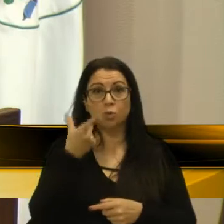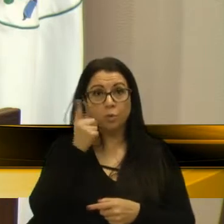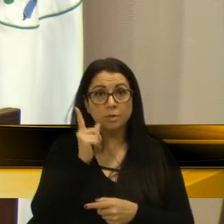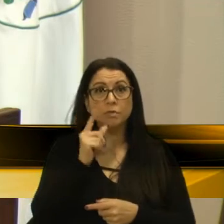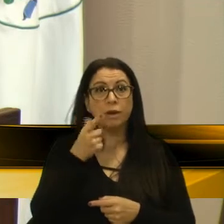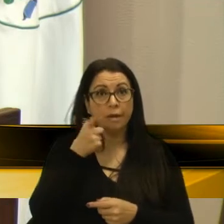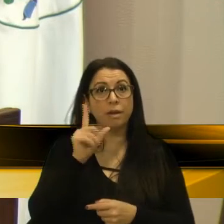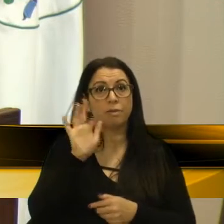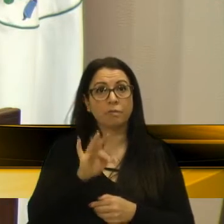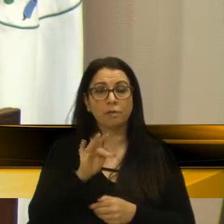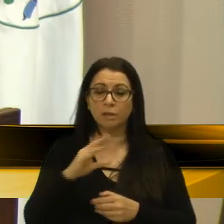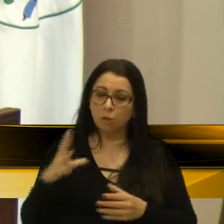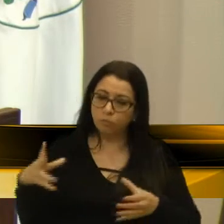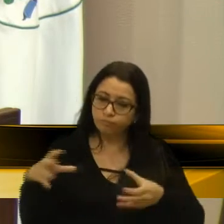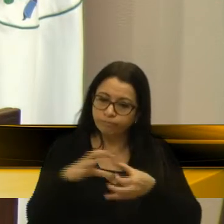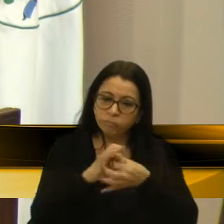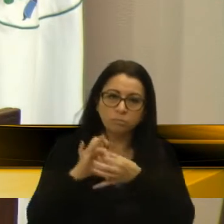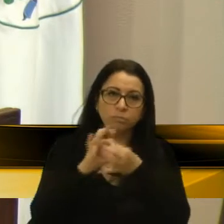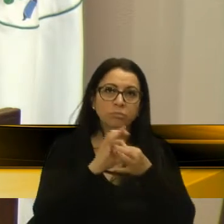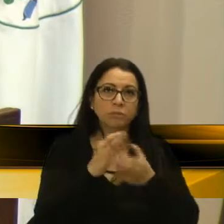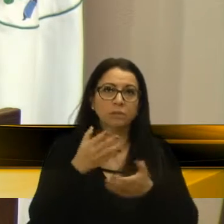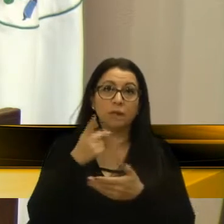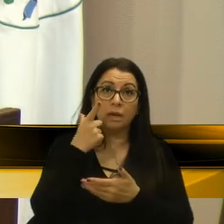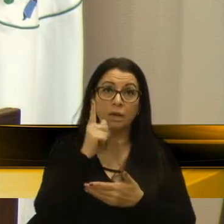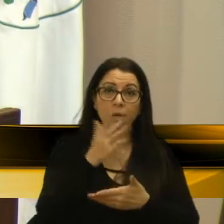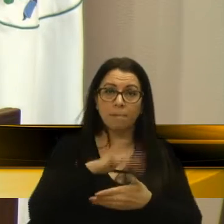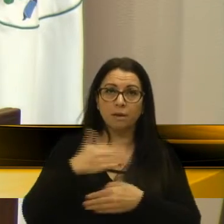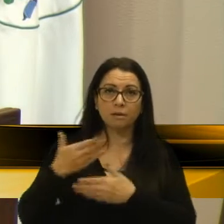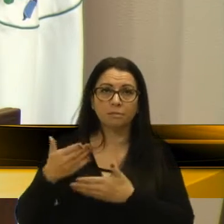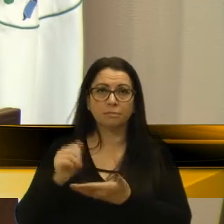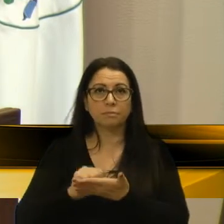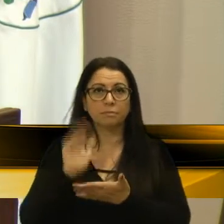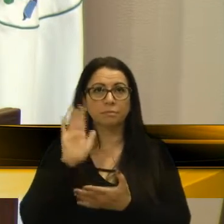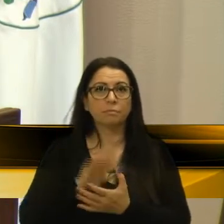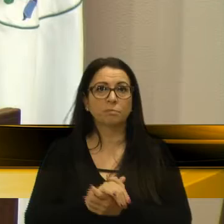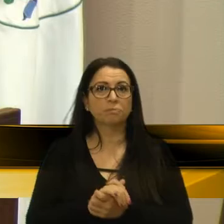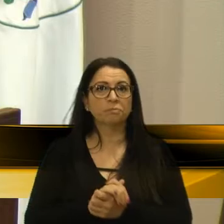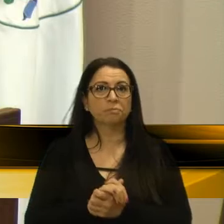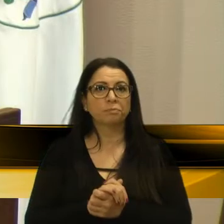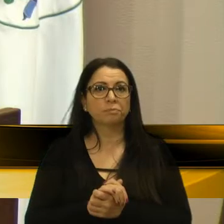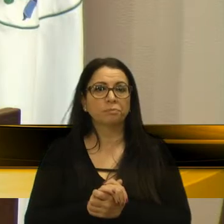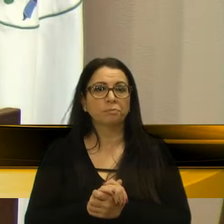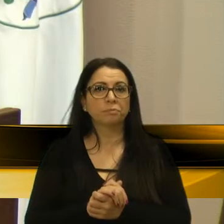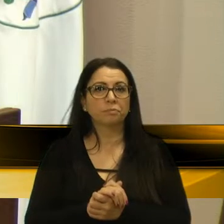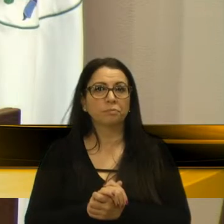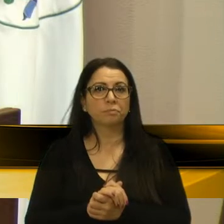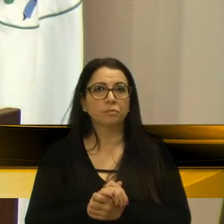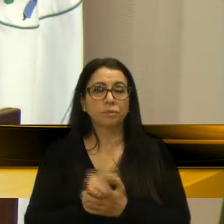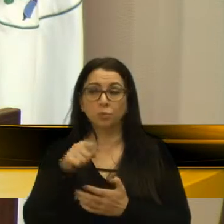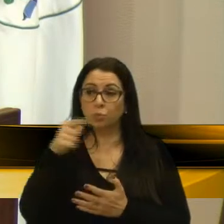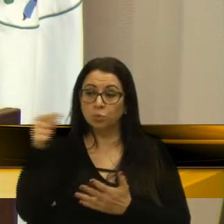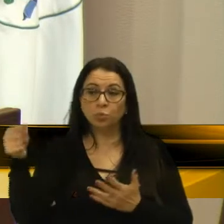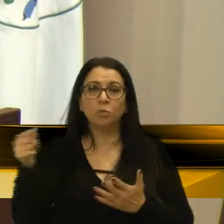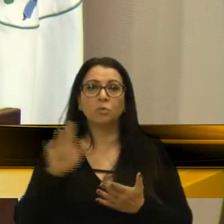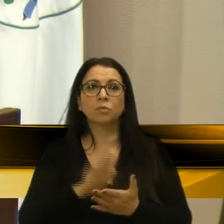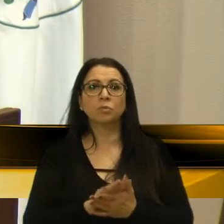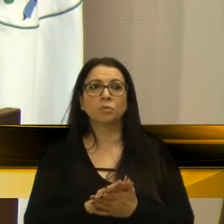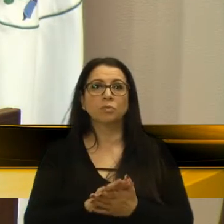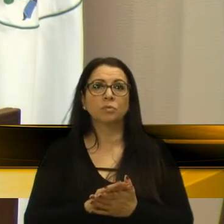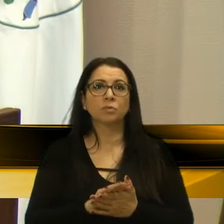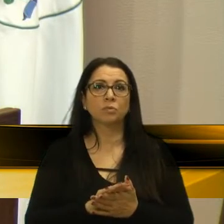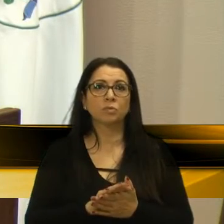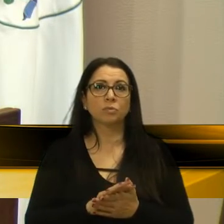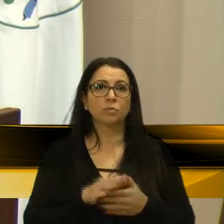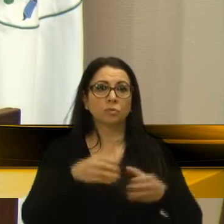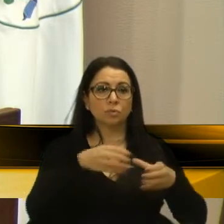é um conjunto de ganha-ganha. Permitiu a parte, vereadora Paula. Na sequência, vereador. E os outros verticais, tinha